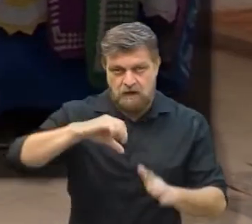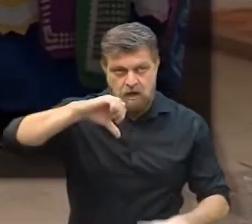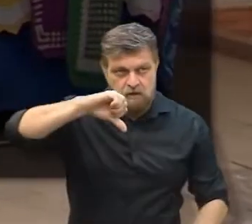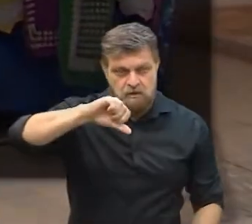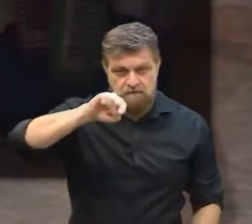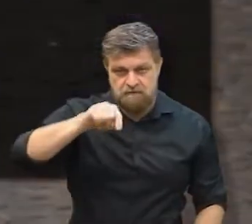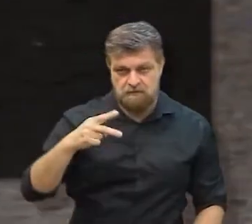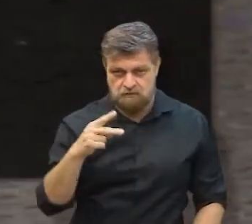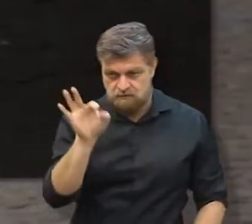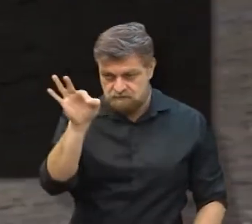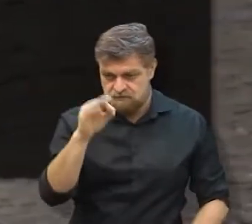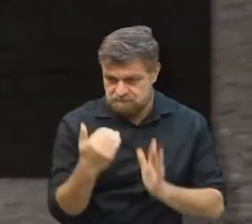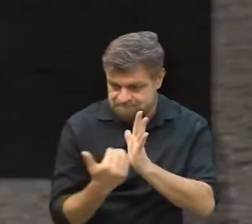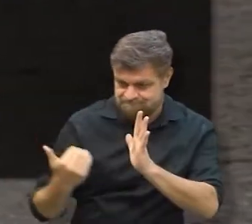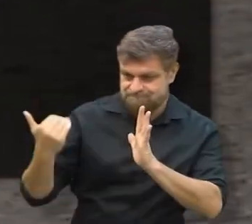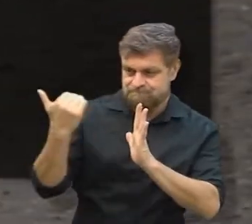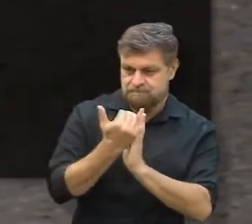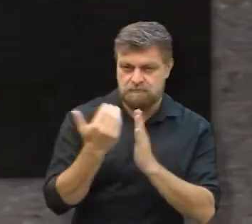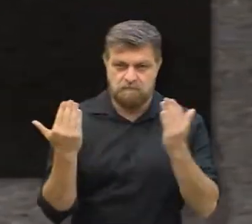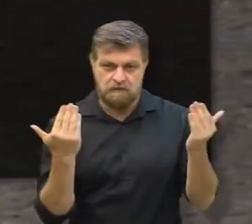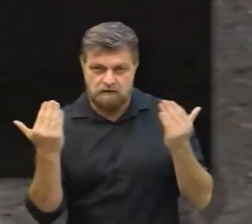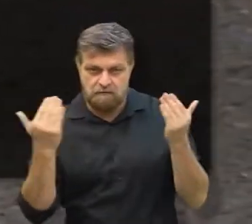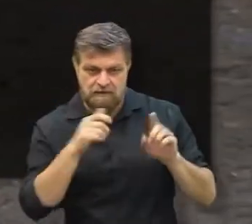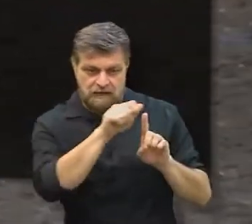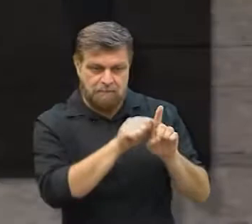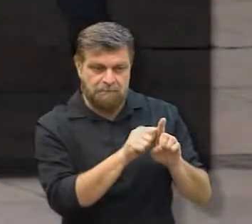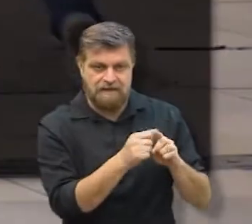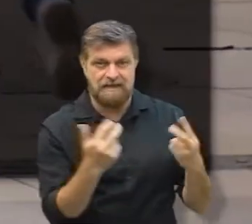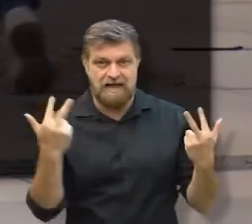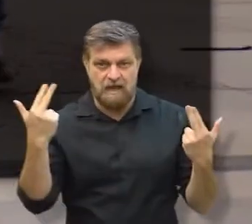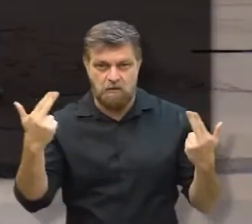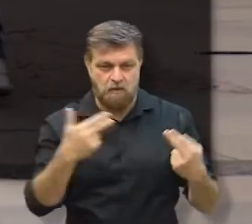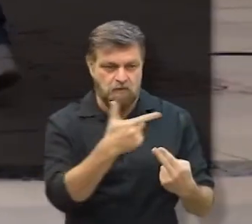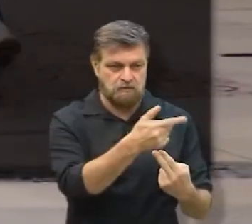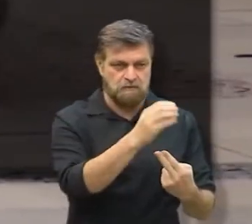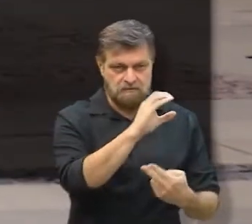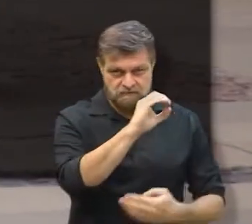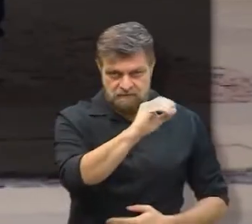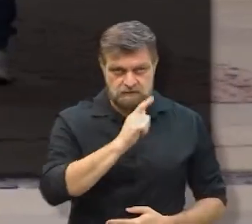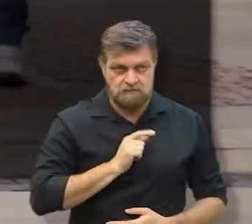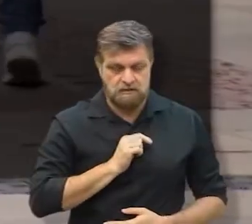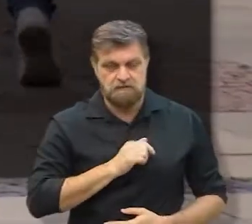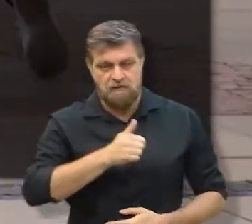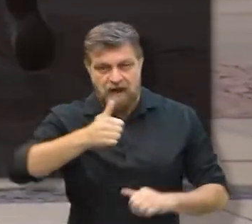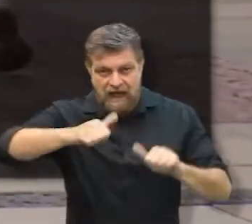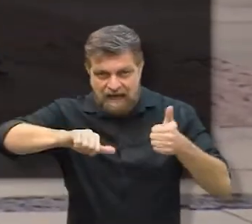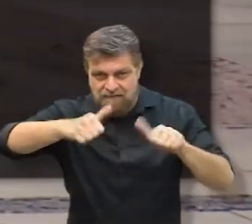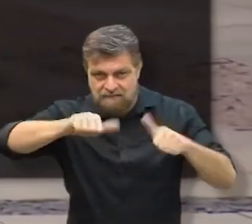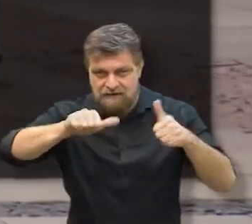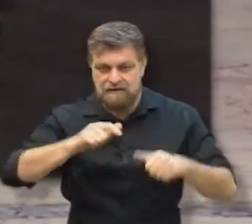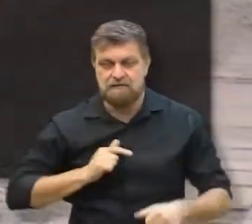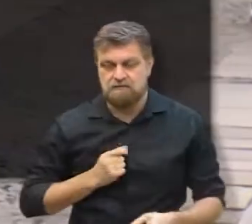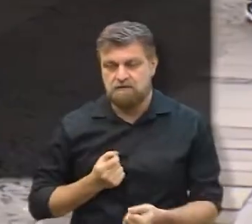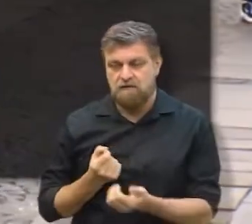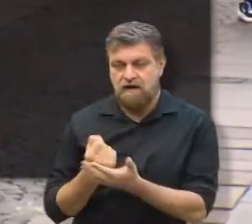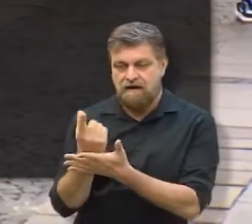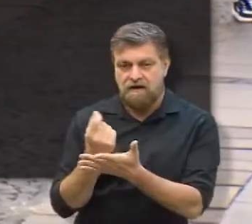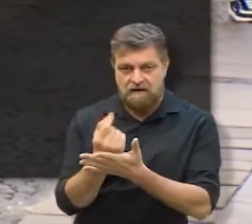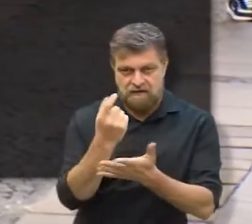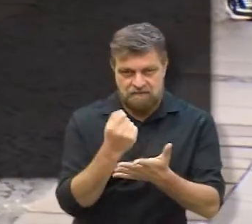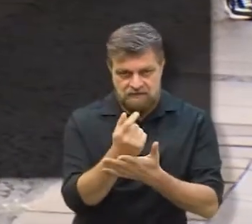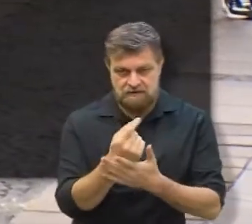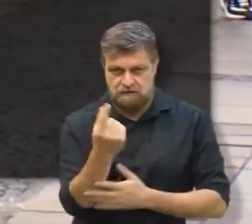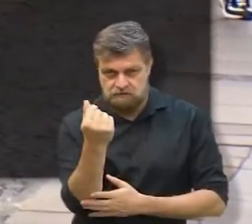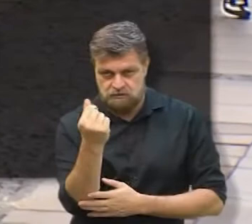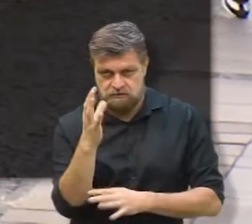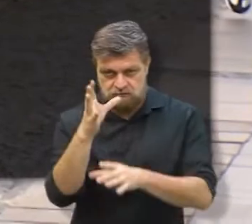uma elevação de 9,2% em relação ao mesmo mês de 2020, quando avaliados em função do nível